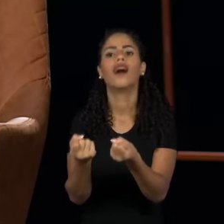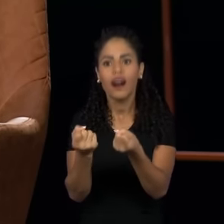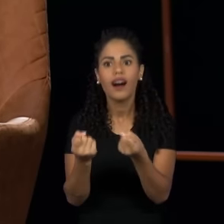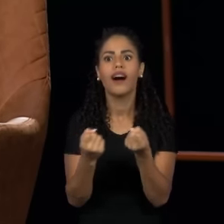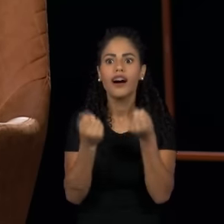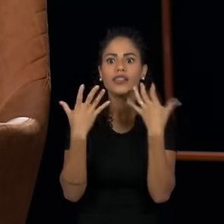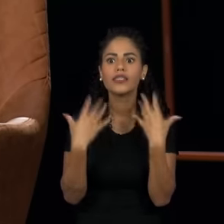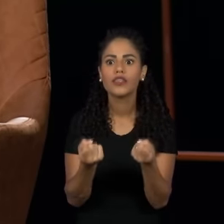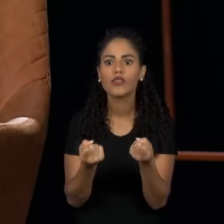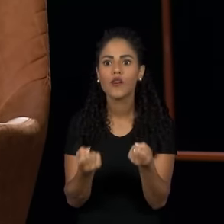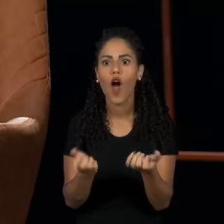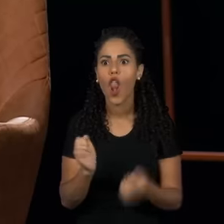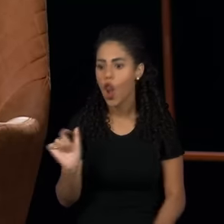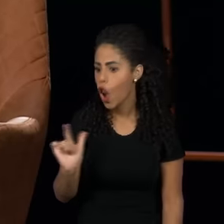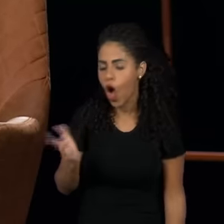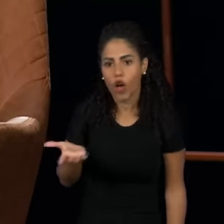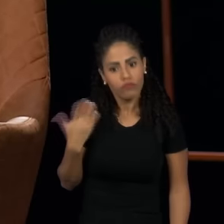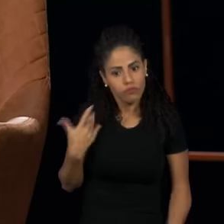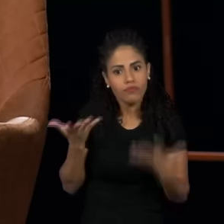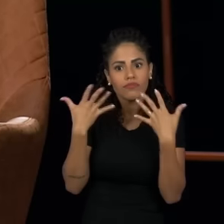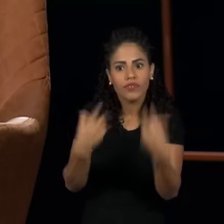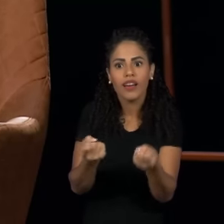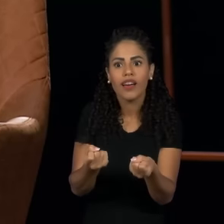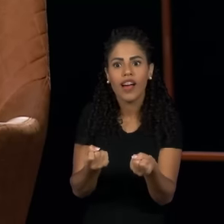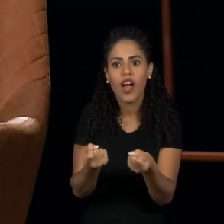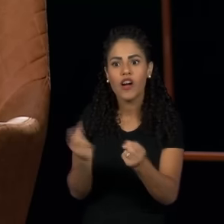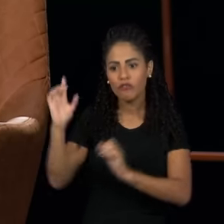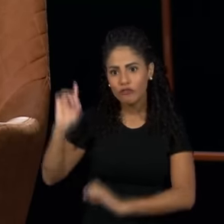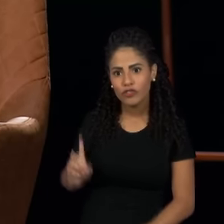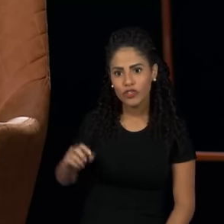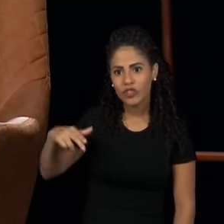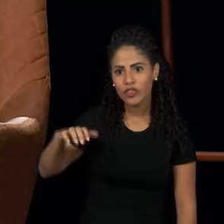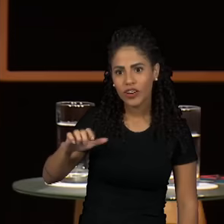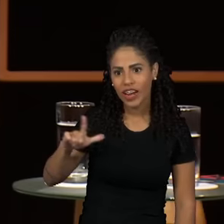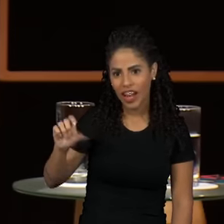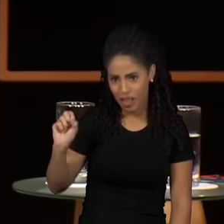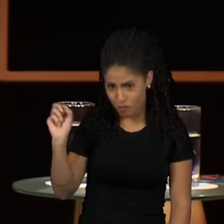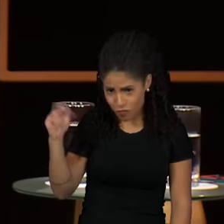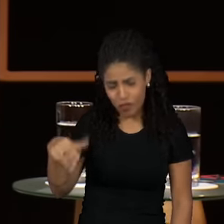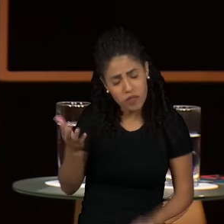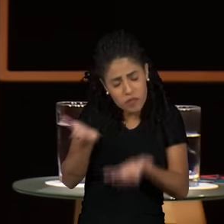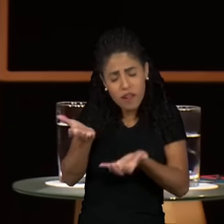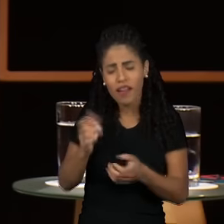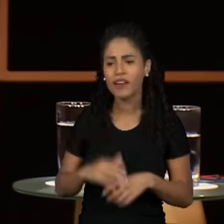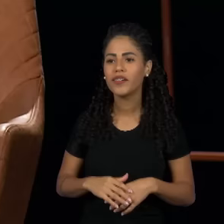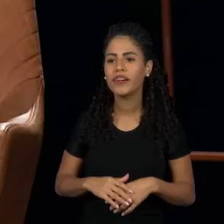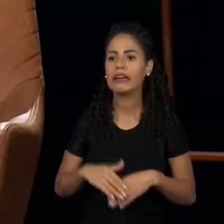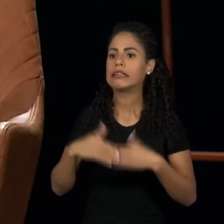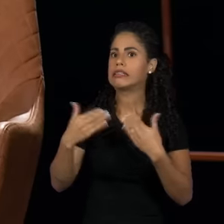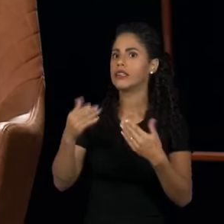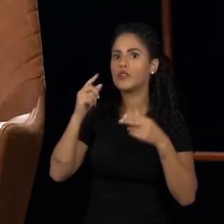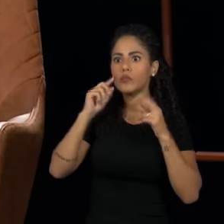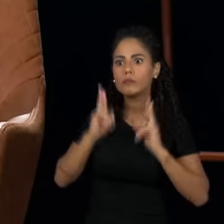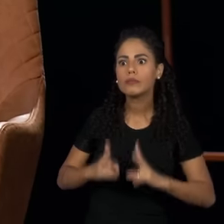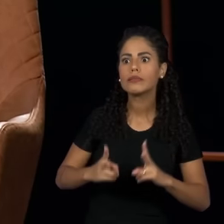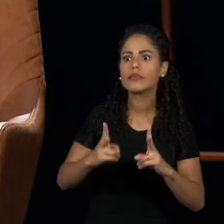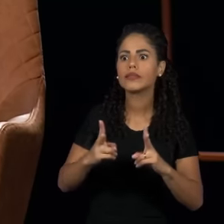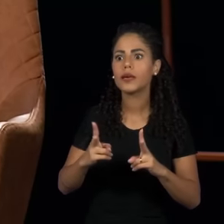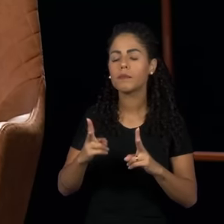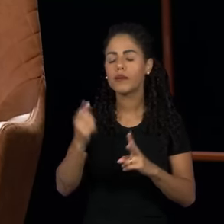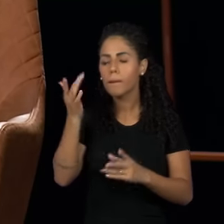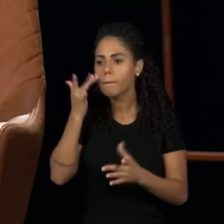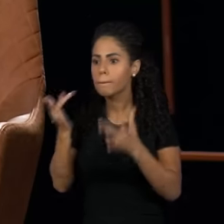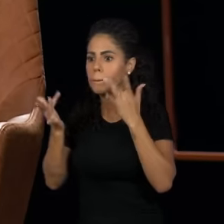Nem pensei. Eu falei, lógico que vamos. Nelson Rodrigues, é claro, eu tenho que fazer Nelson Rodrigues. E toda vez que eu saio da